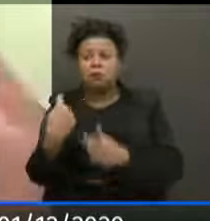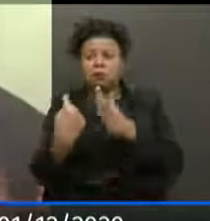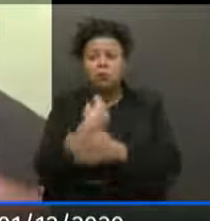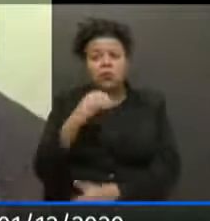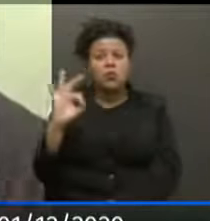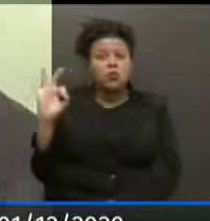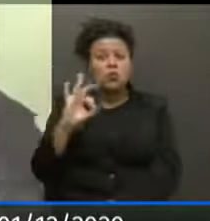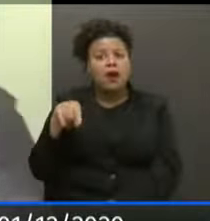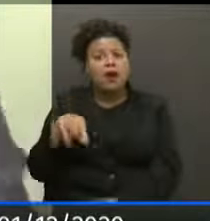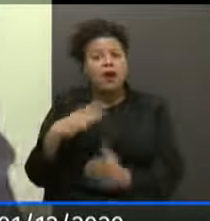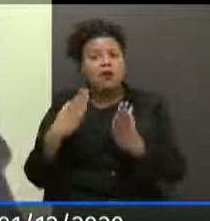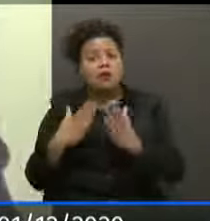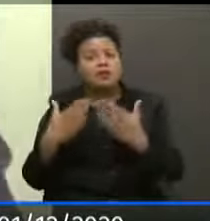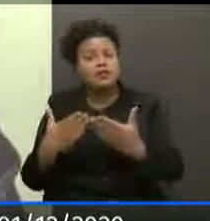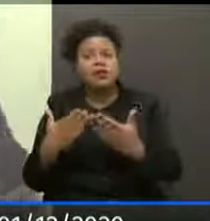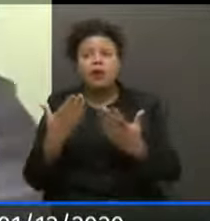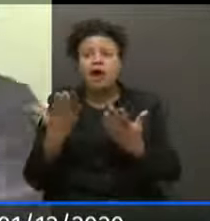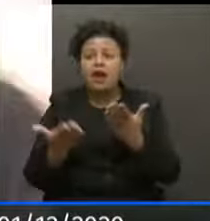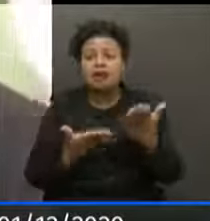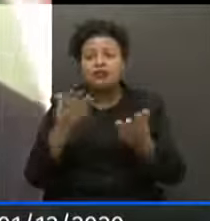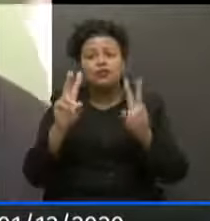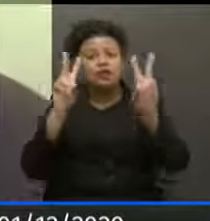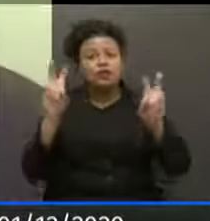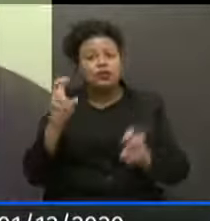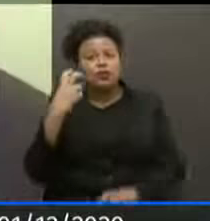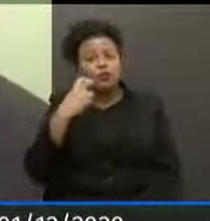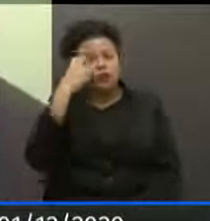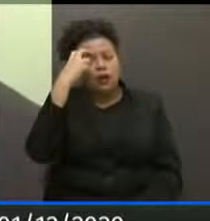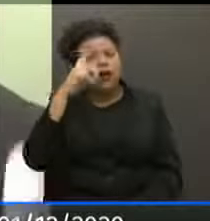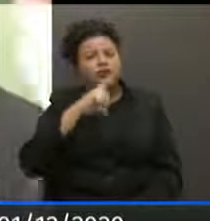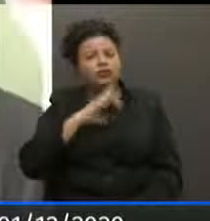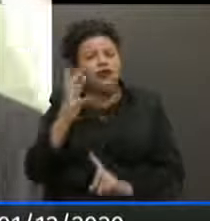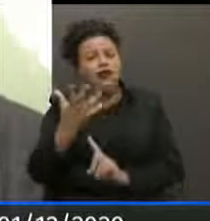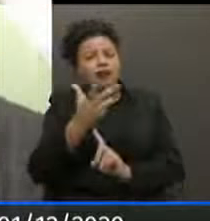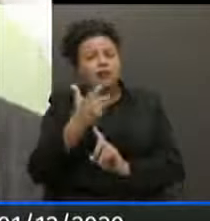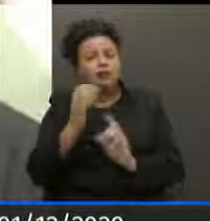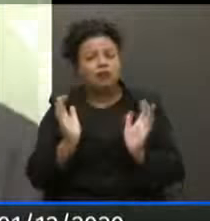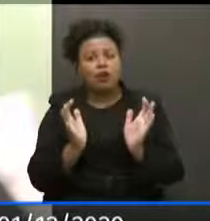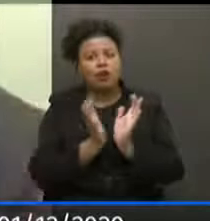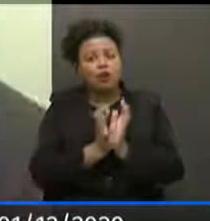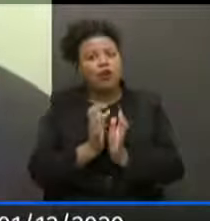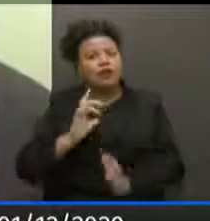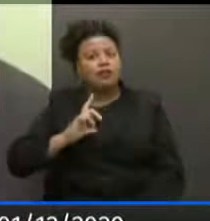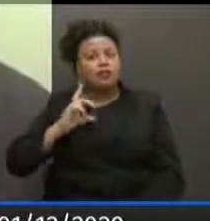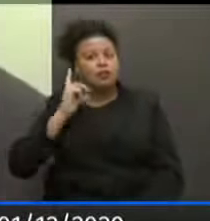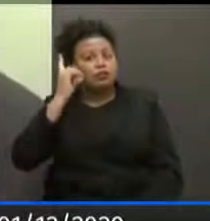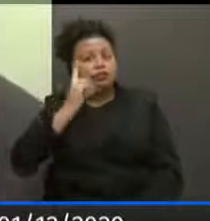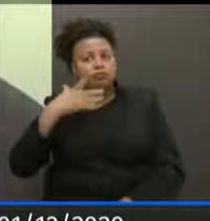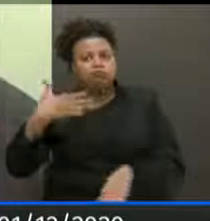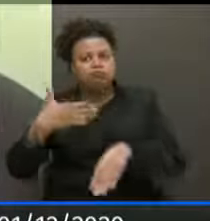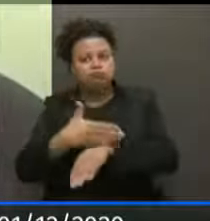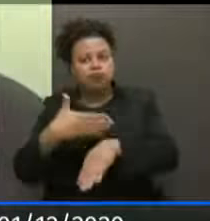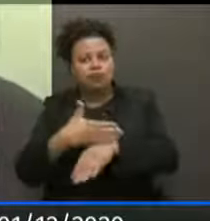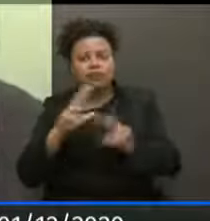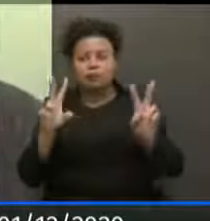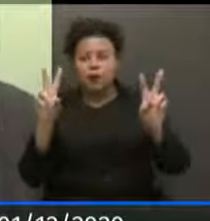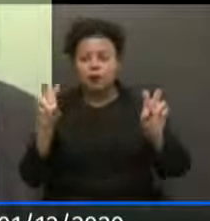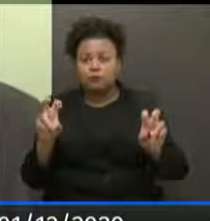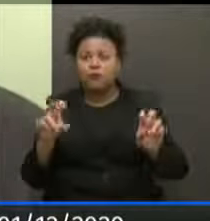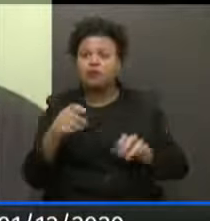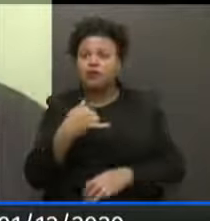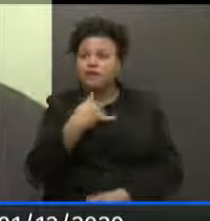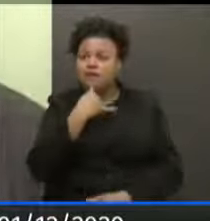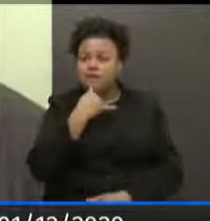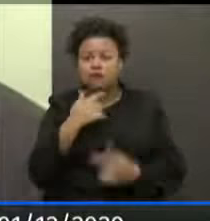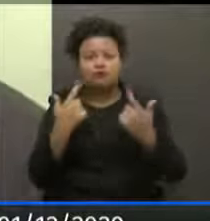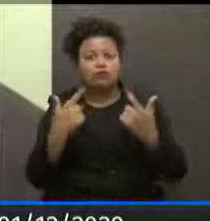consultada, é a comissão que atende a questão cultural, nós temos artistas aqui no grupo, nós temos deputados que participam dessa pauta, e